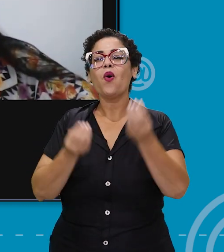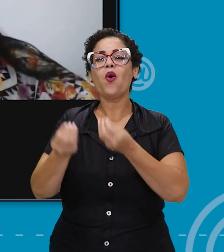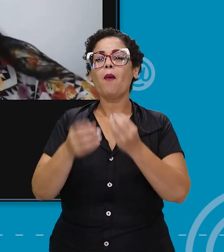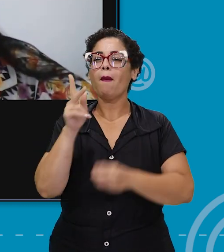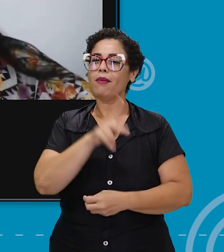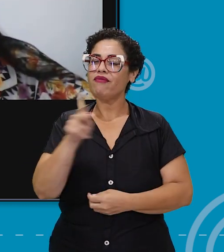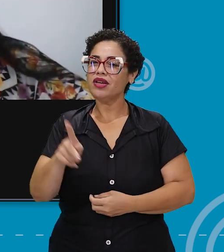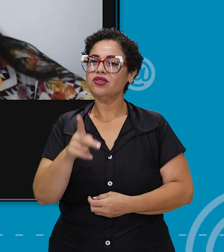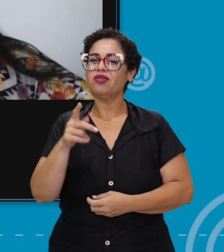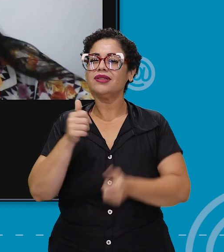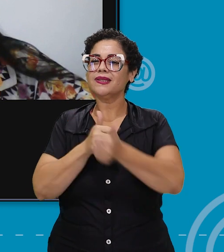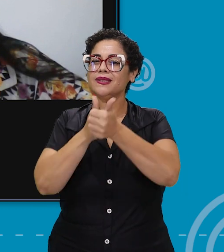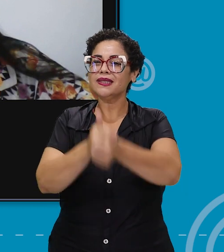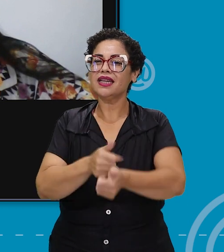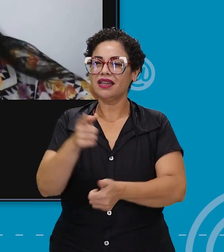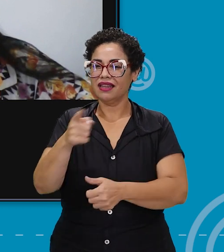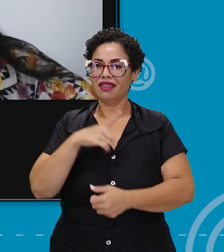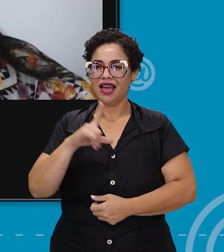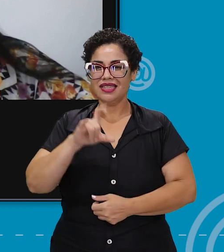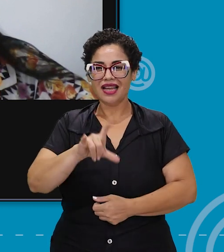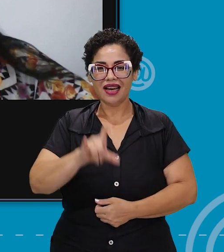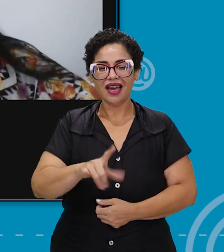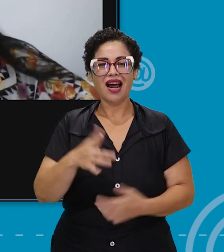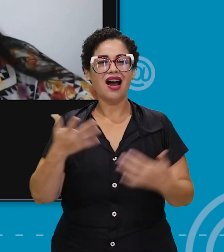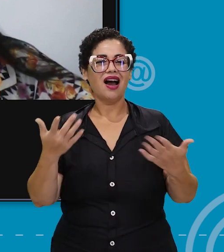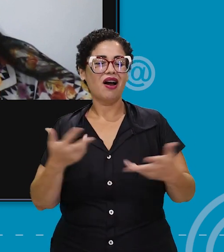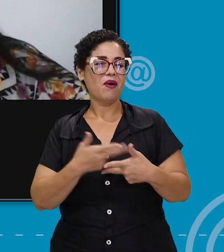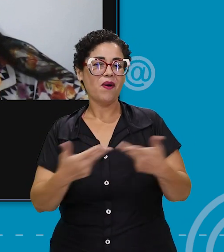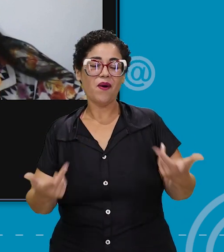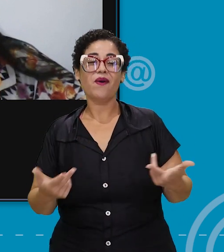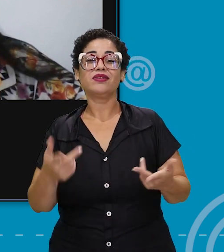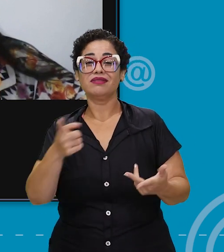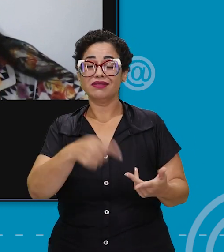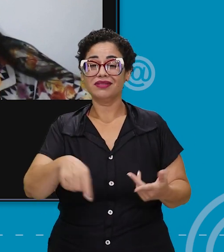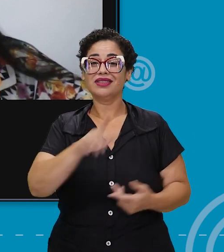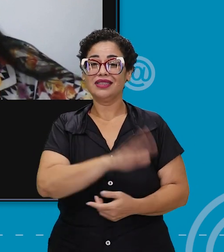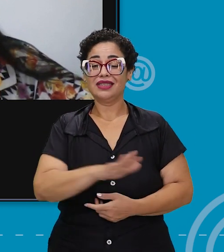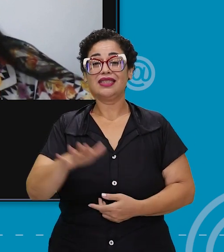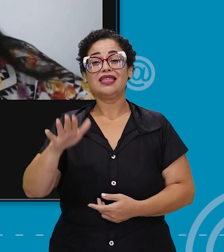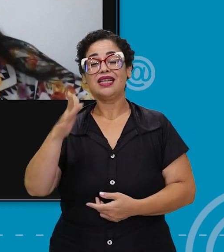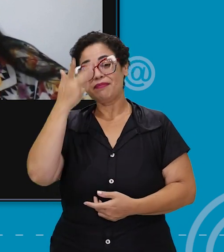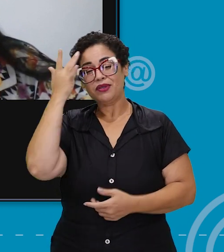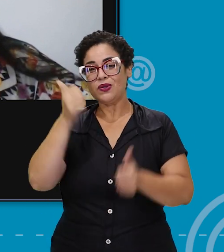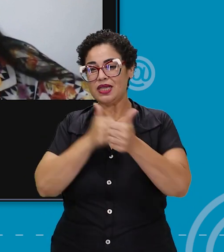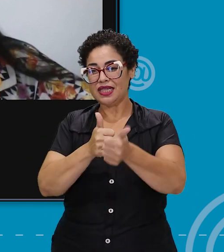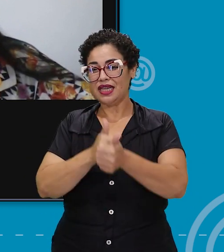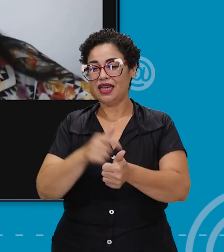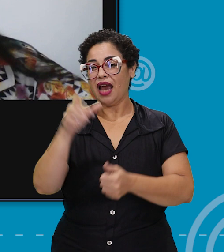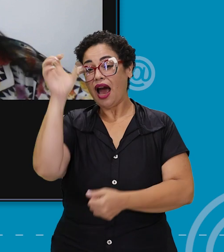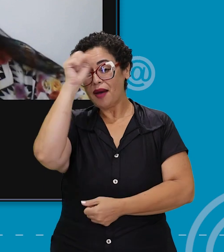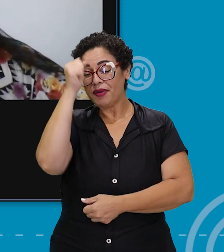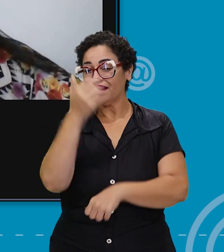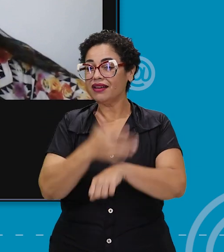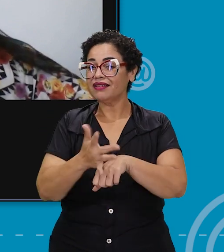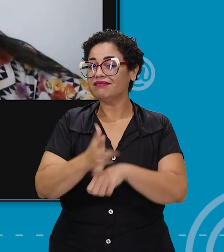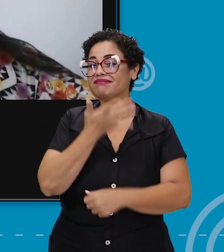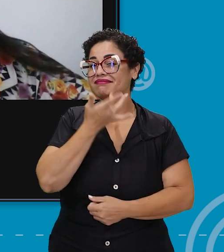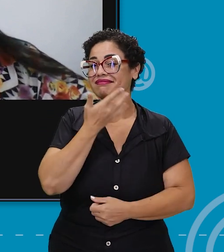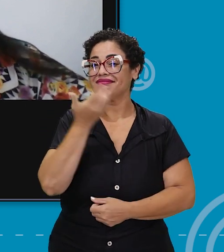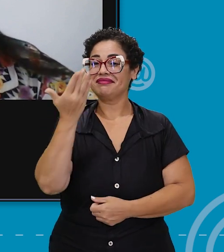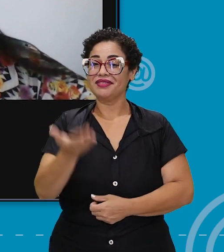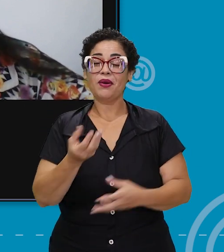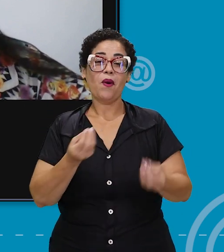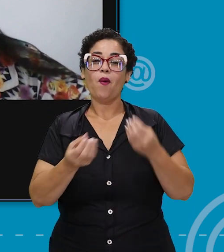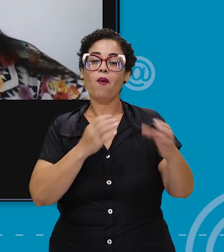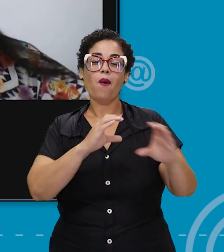que os professores podem te seguir? Você tem algum Instagram, alguma coisa assim, para que a galera possa te seguir e, consequentemente, aprender com